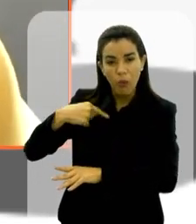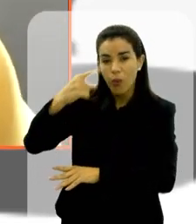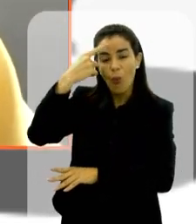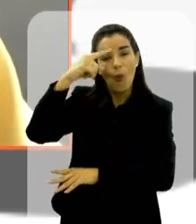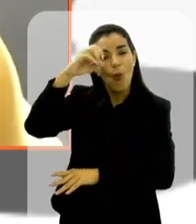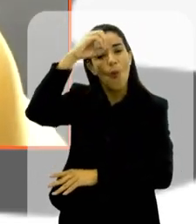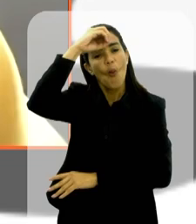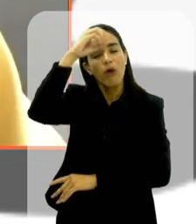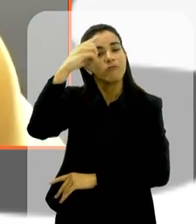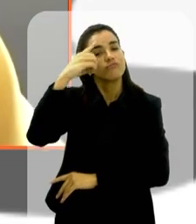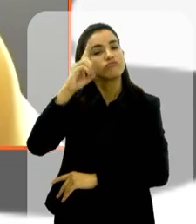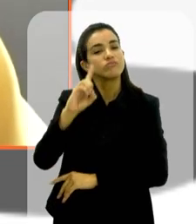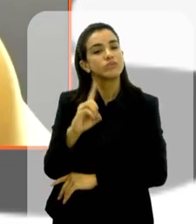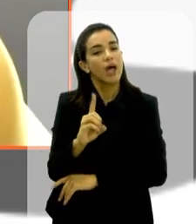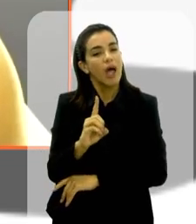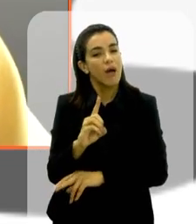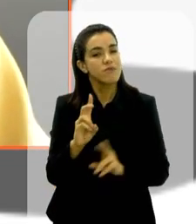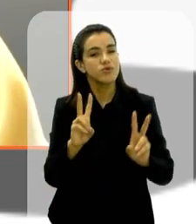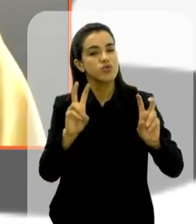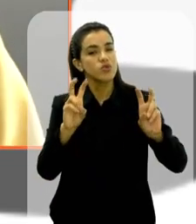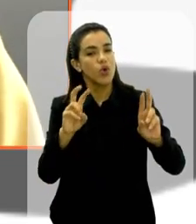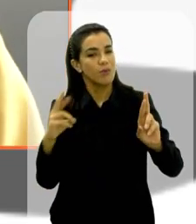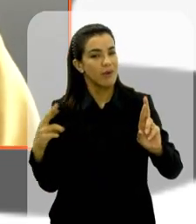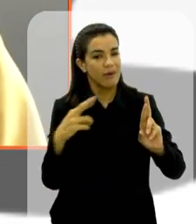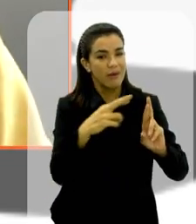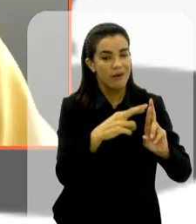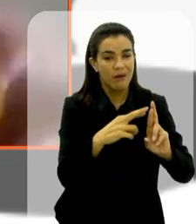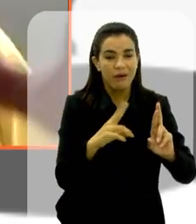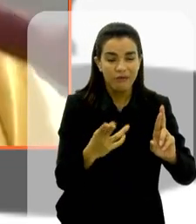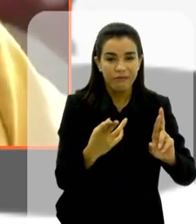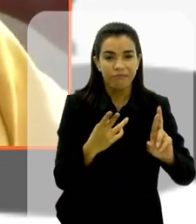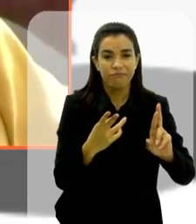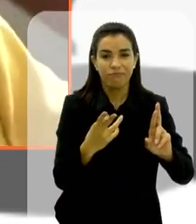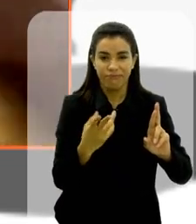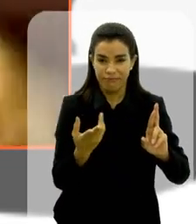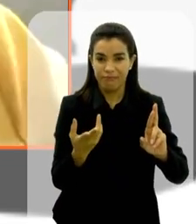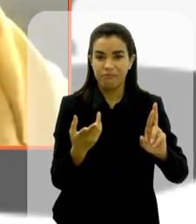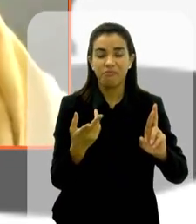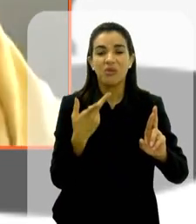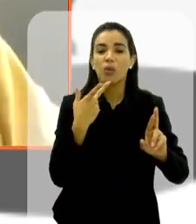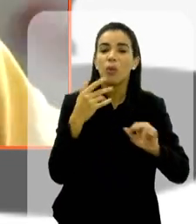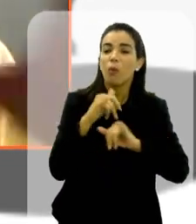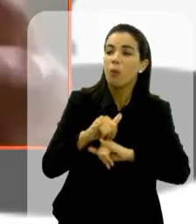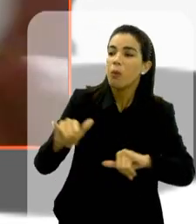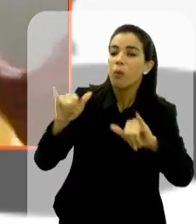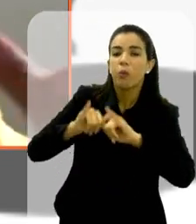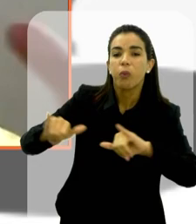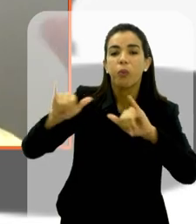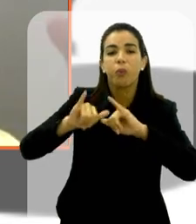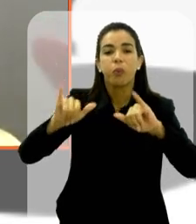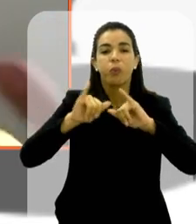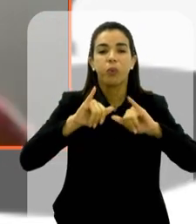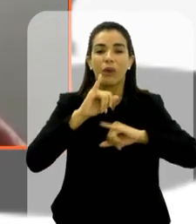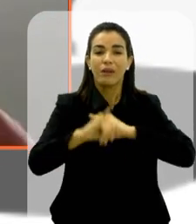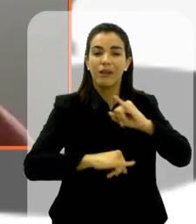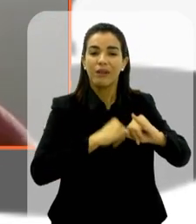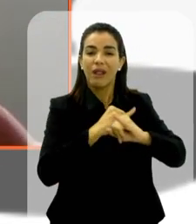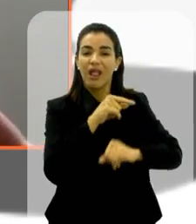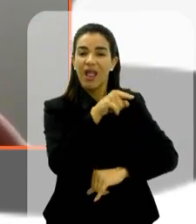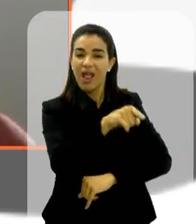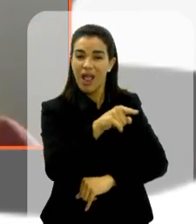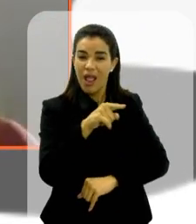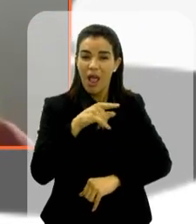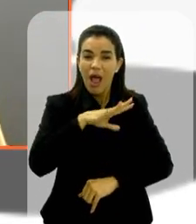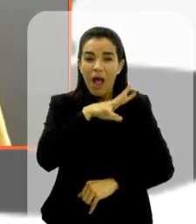história antiga sobre Maracajaguaçu, que ficam divulgando, inclusive na internet, que aquela